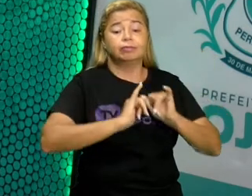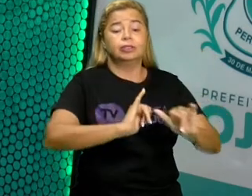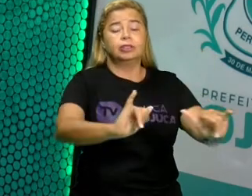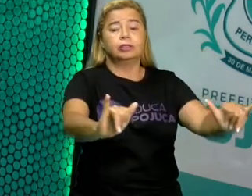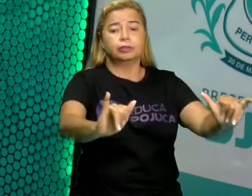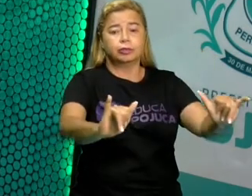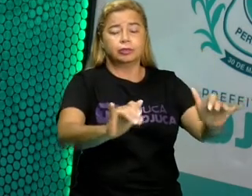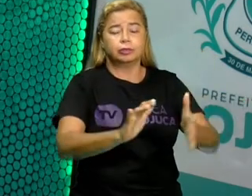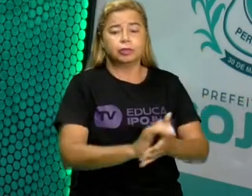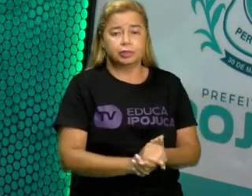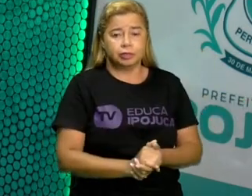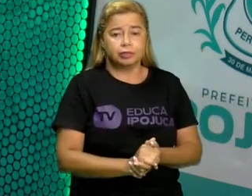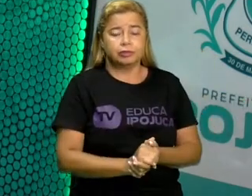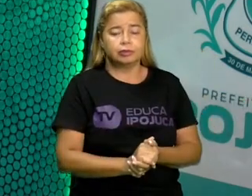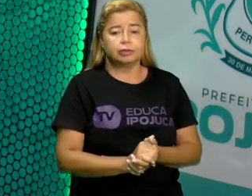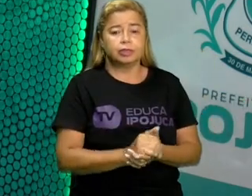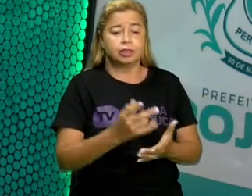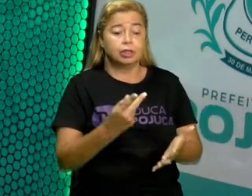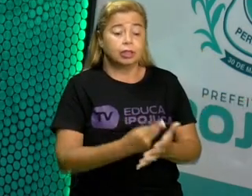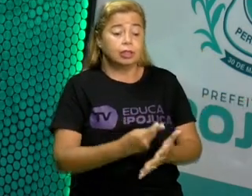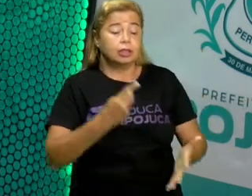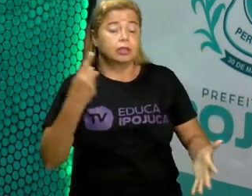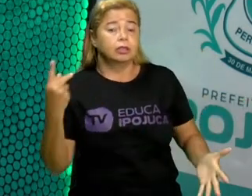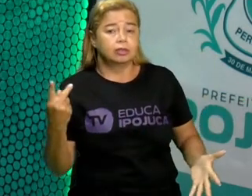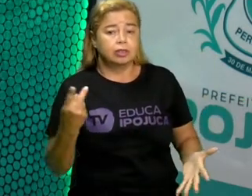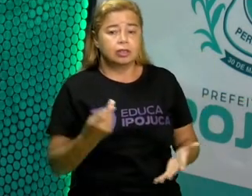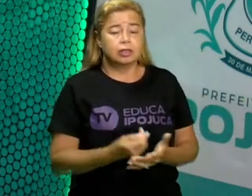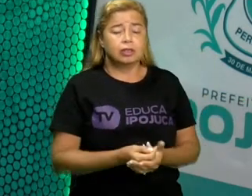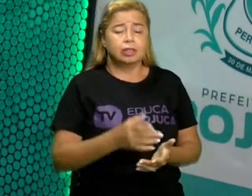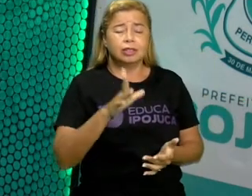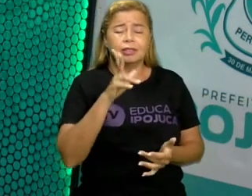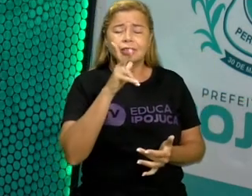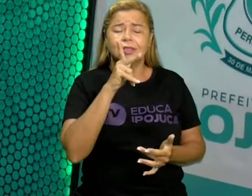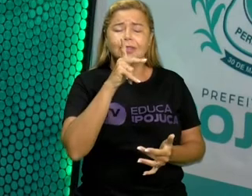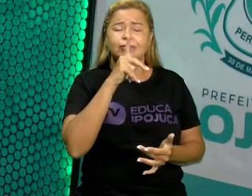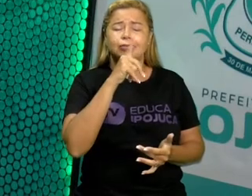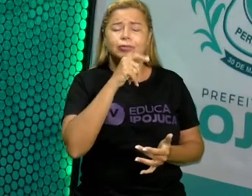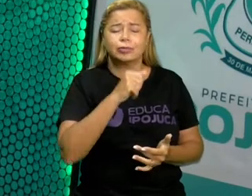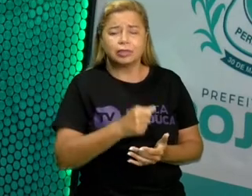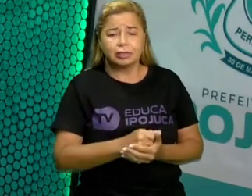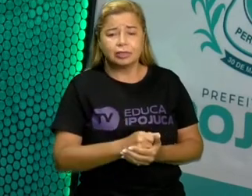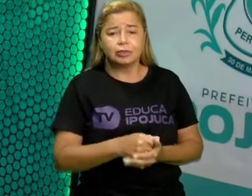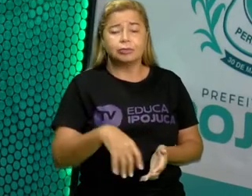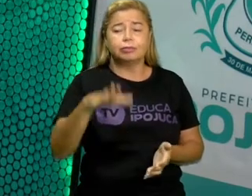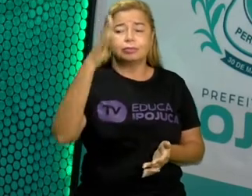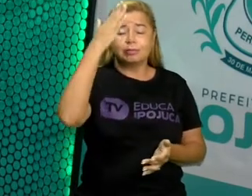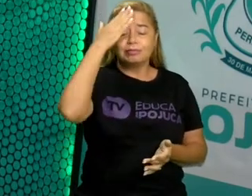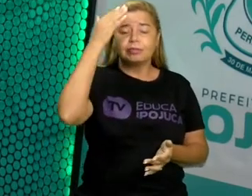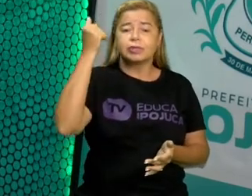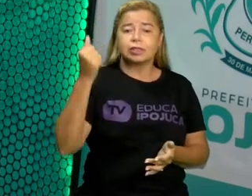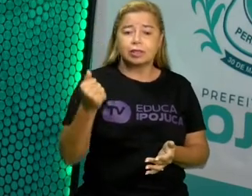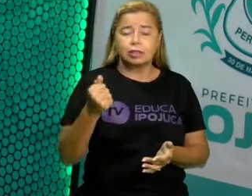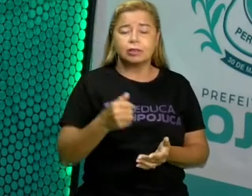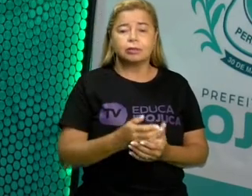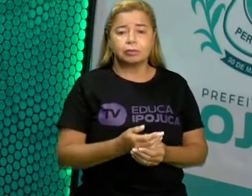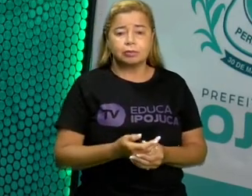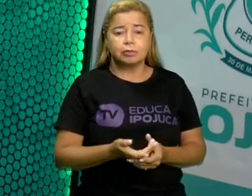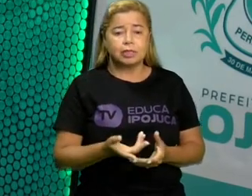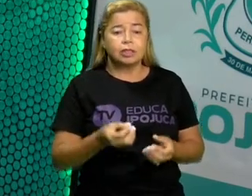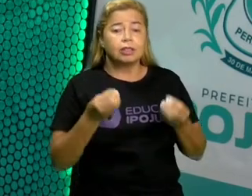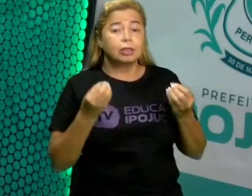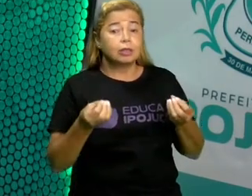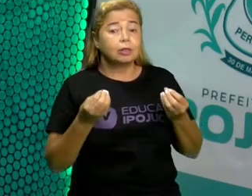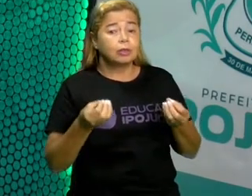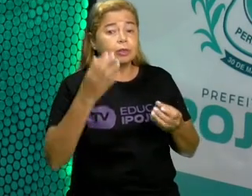um acontecimento e a gente levava um bom tempo para saber para conhecer o que estava